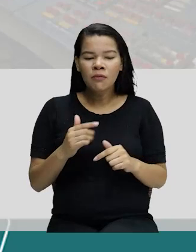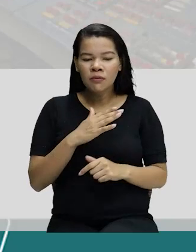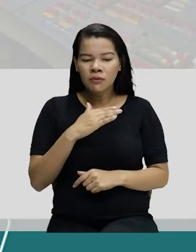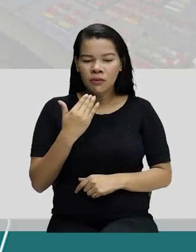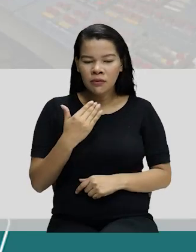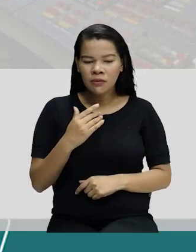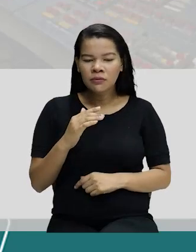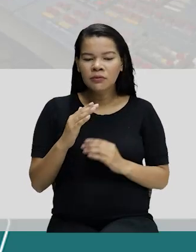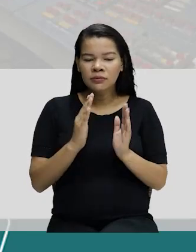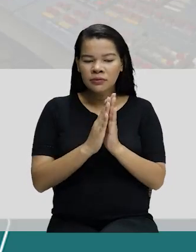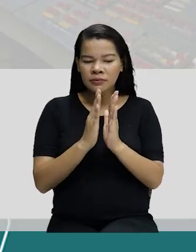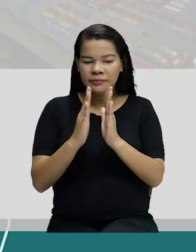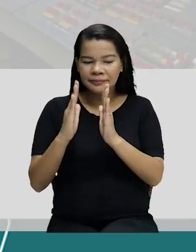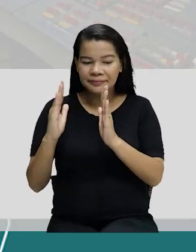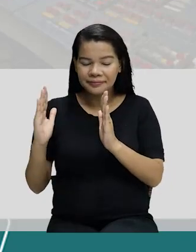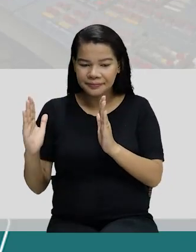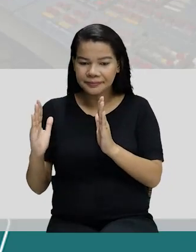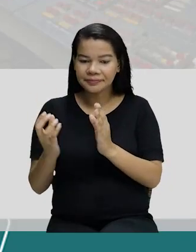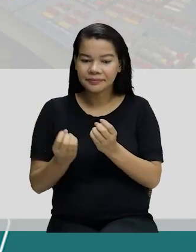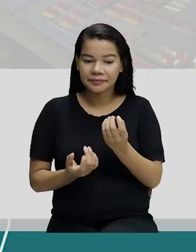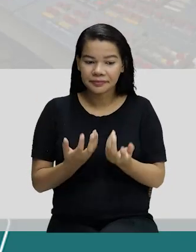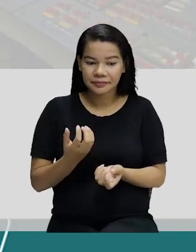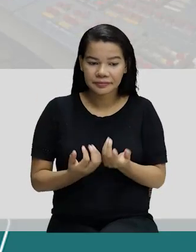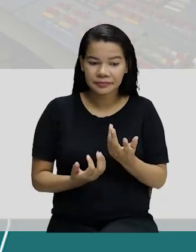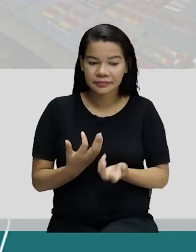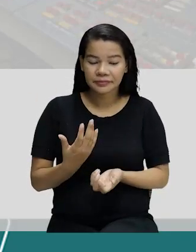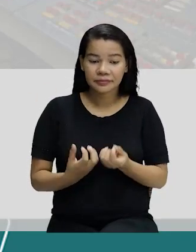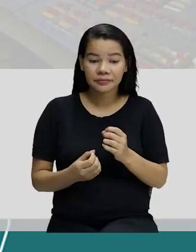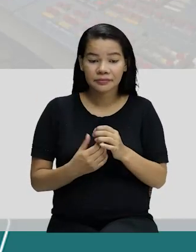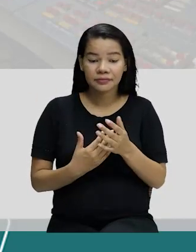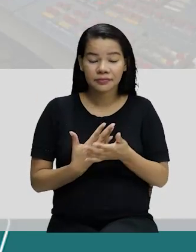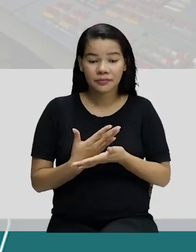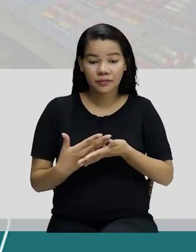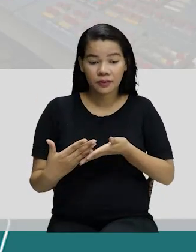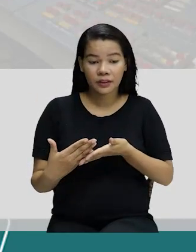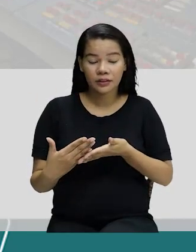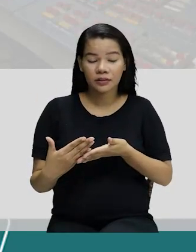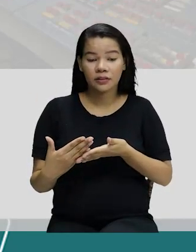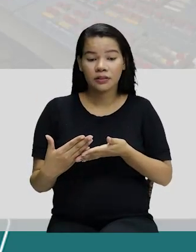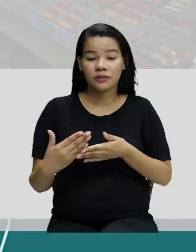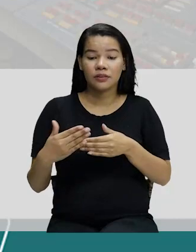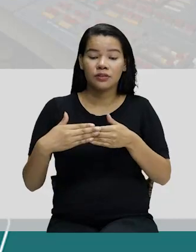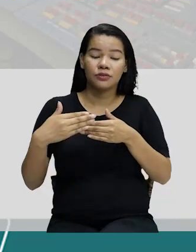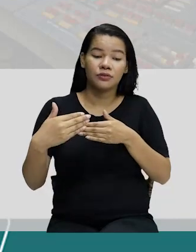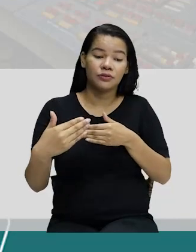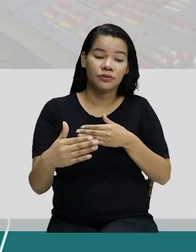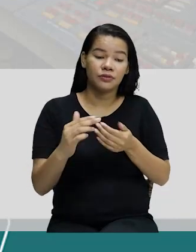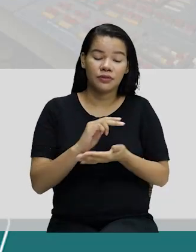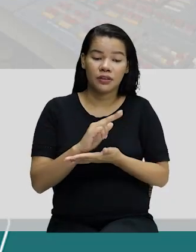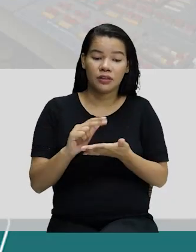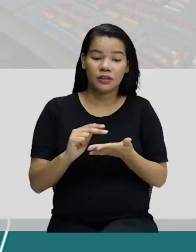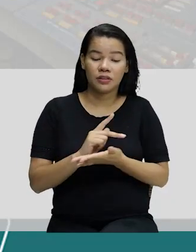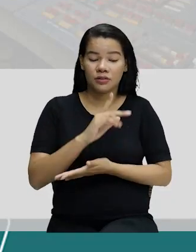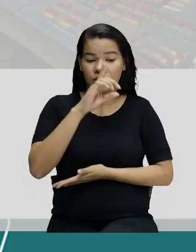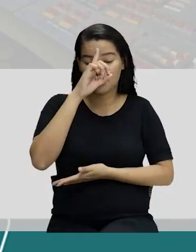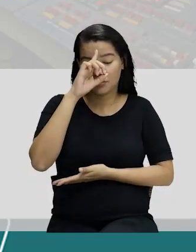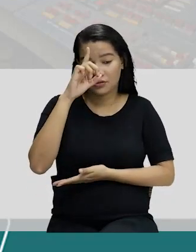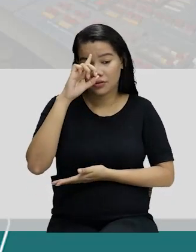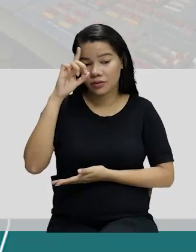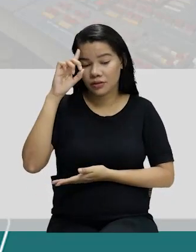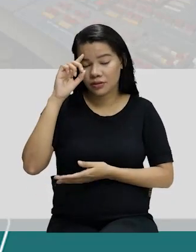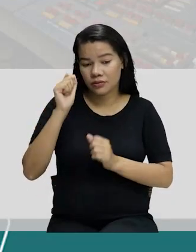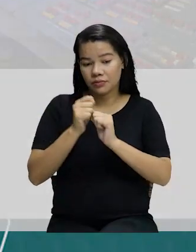reator 4 iniciou-se e estendeu-se durante vários dias. A explosão deixou o reator